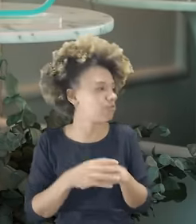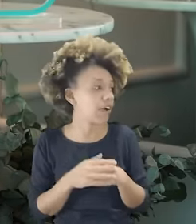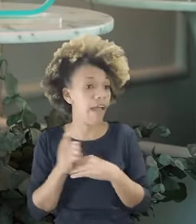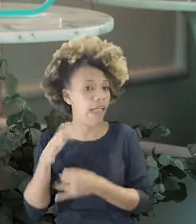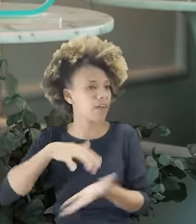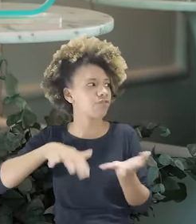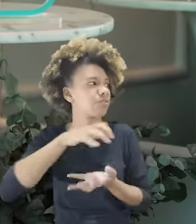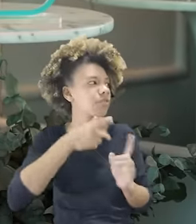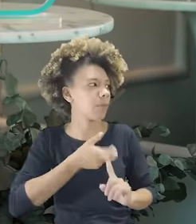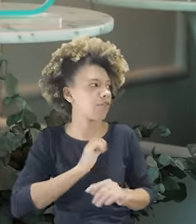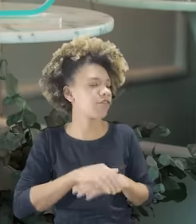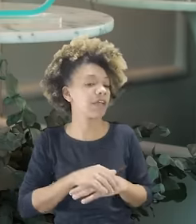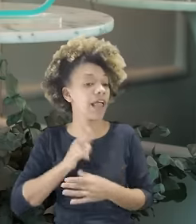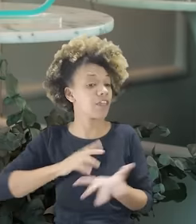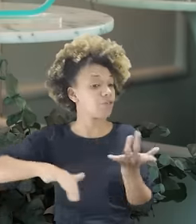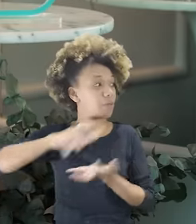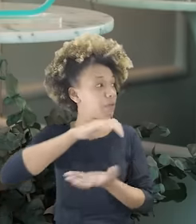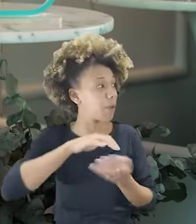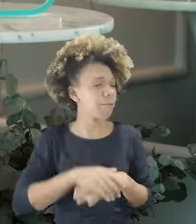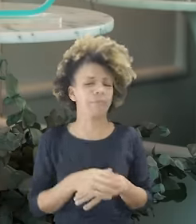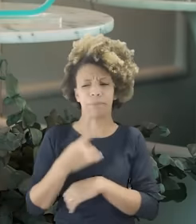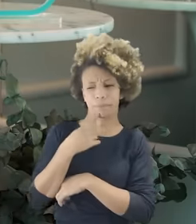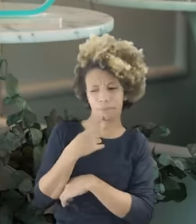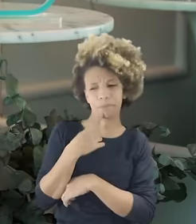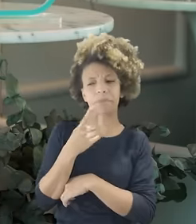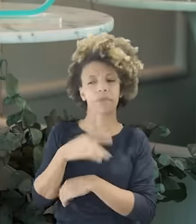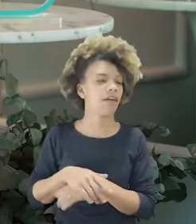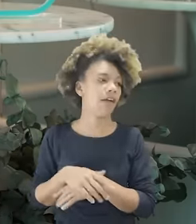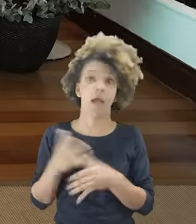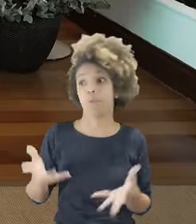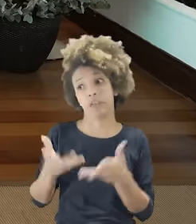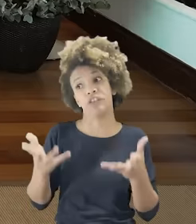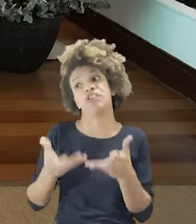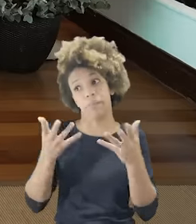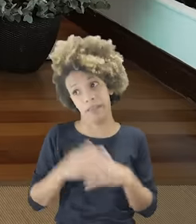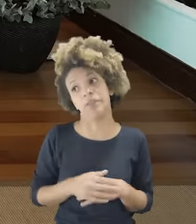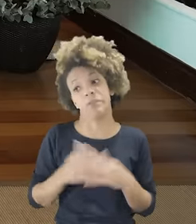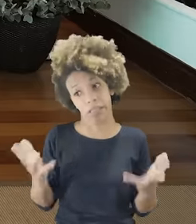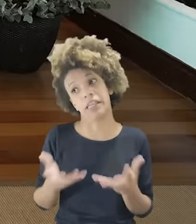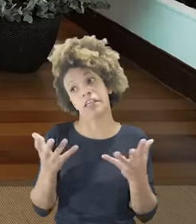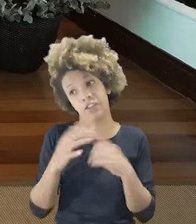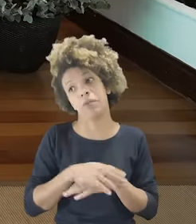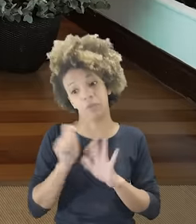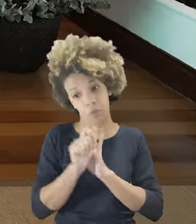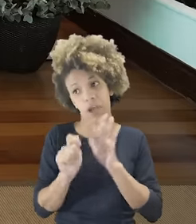elas se movimenta o Reiter ele te movimenta para você falar engajamento